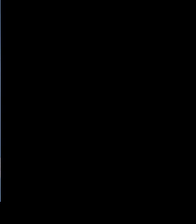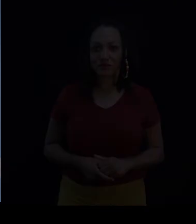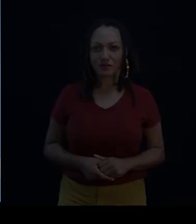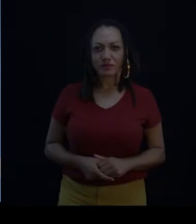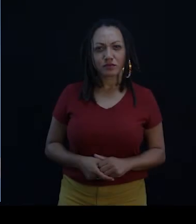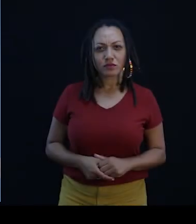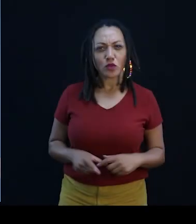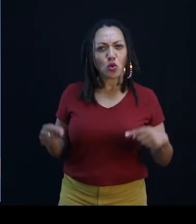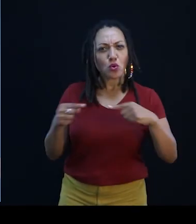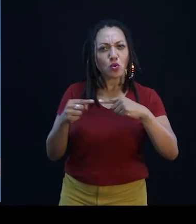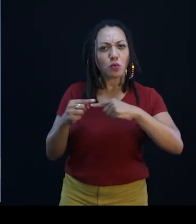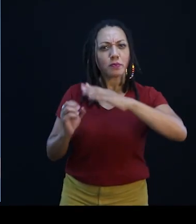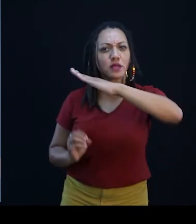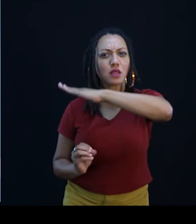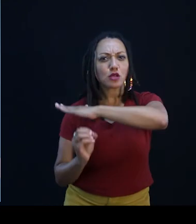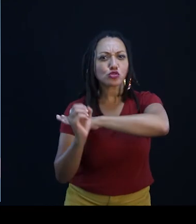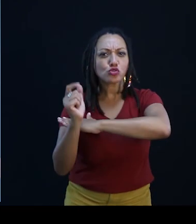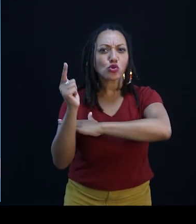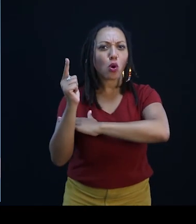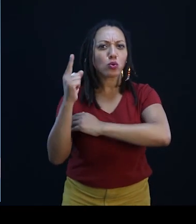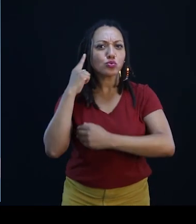Qual som é mais legal pro sol nascendo?